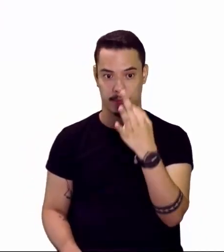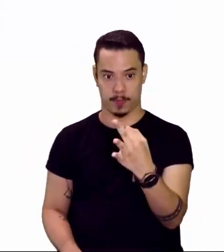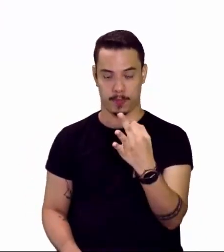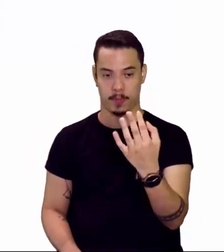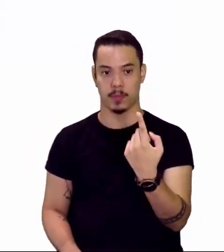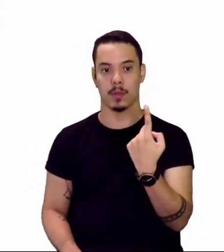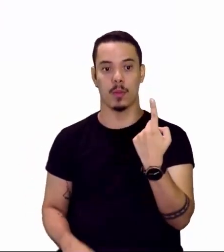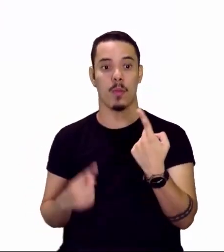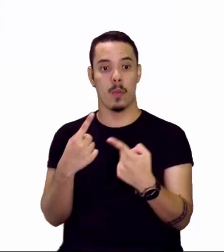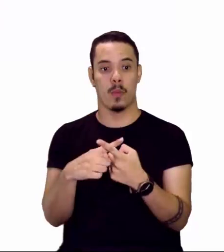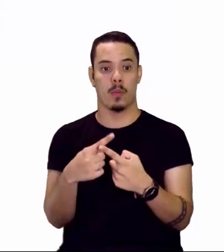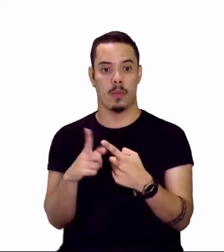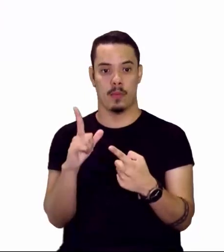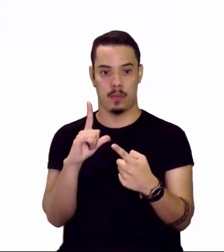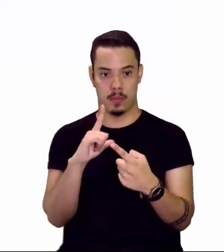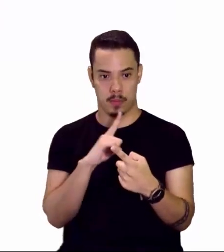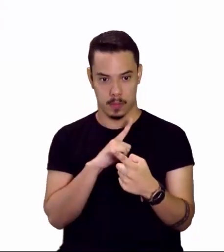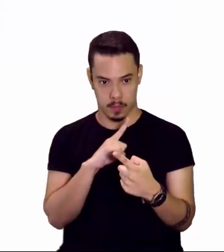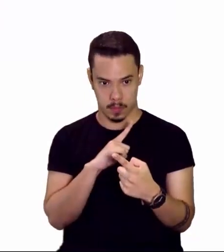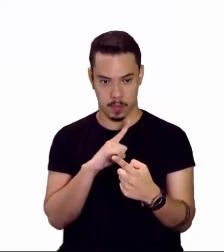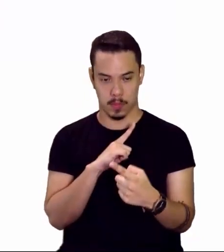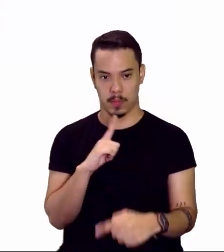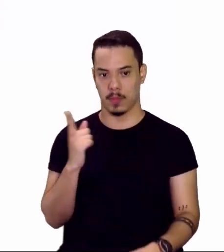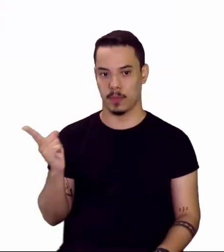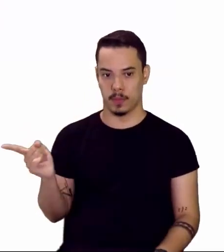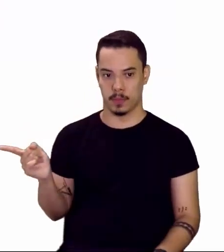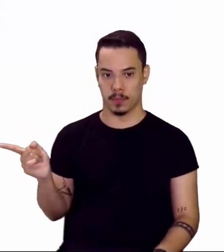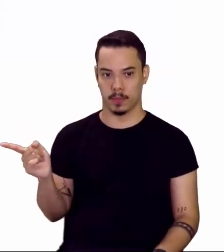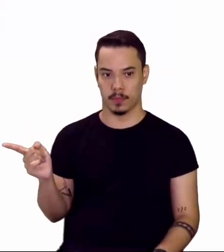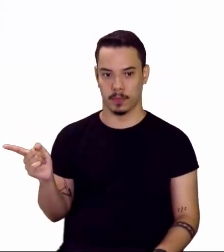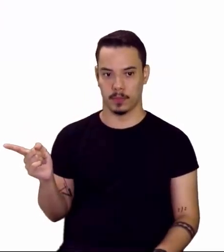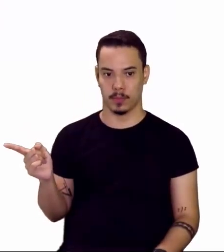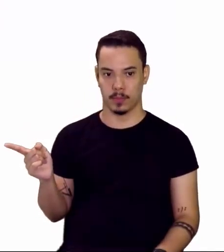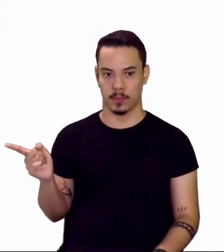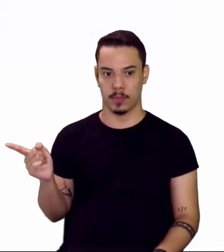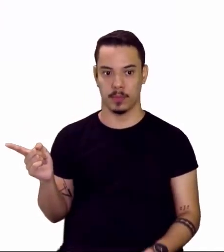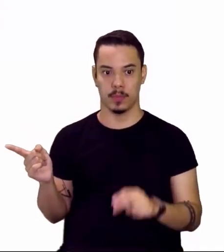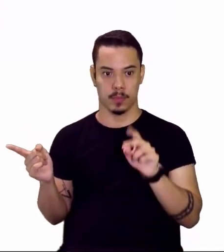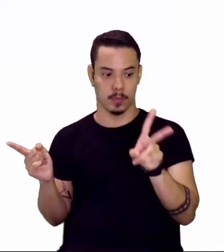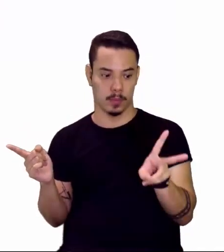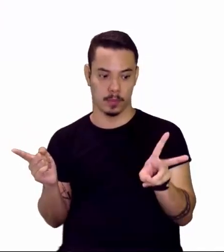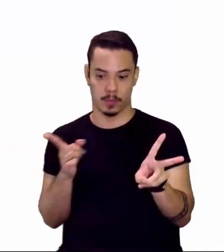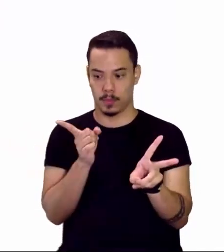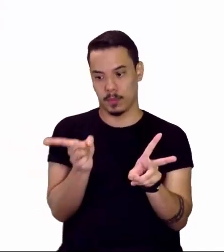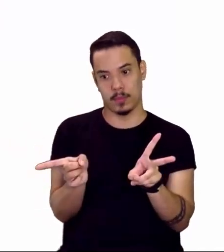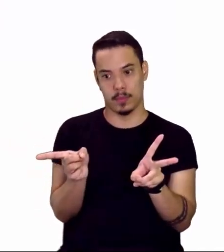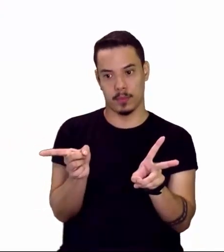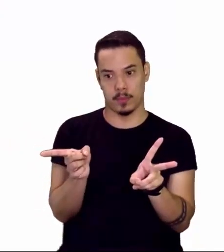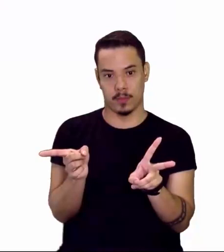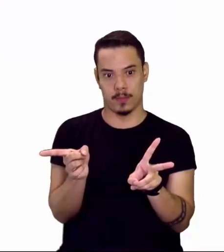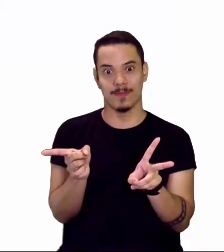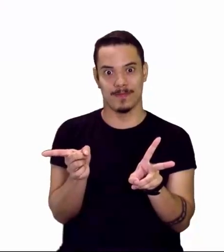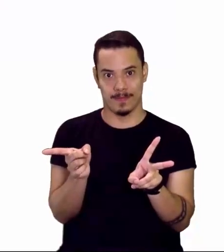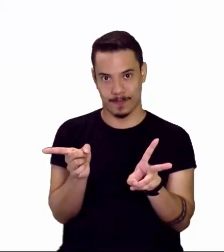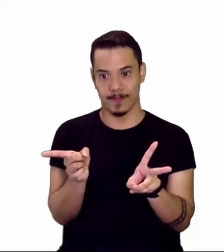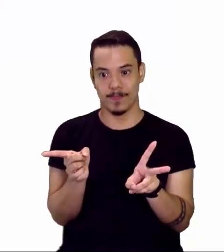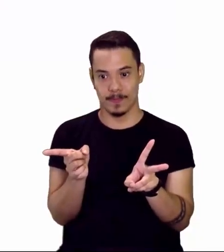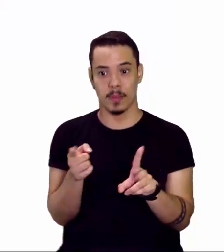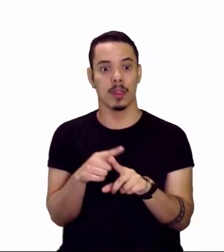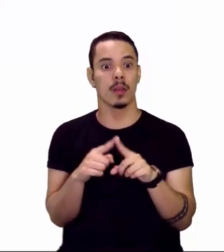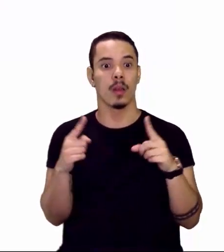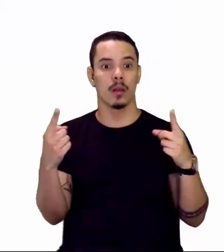uma ligação covalente, dativa, 2 ligações comuns.